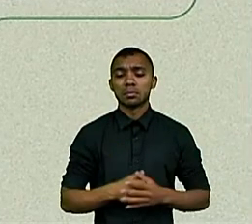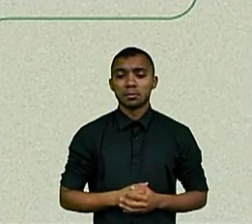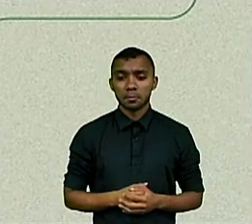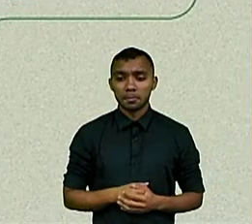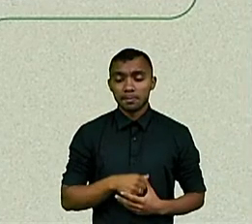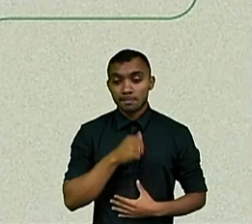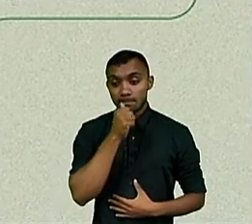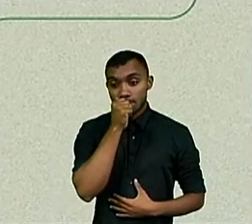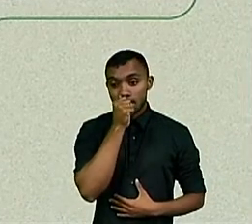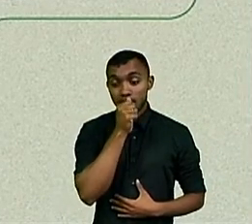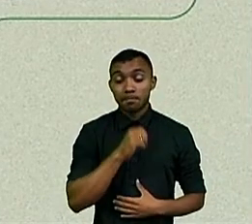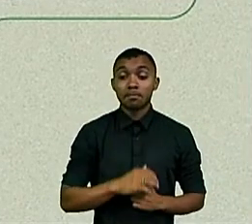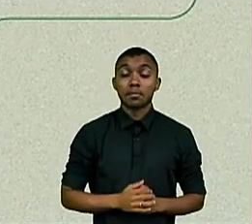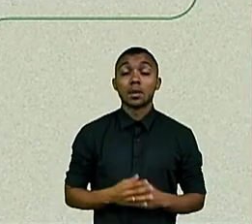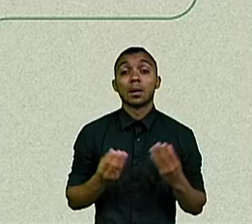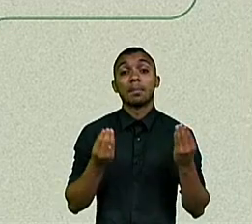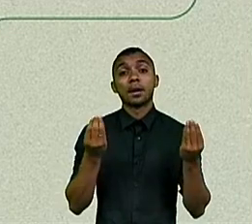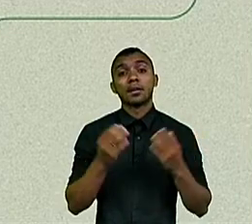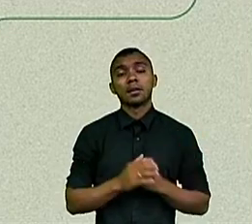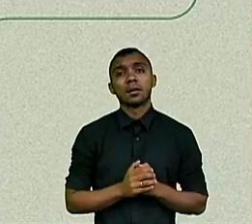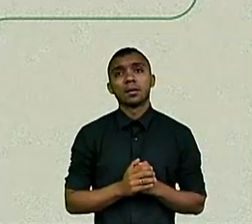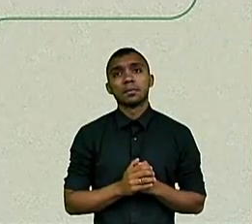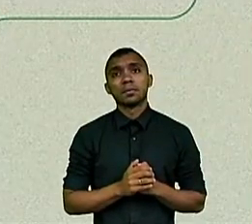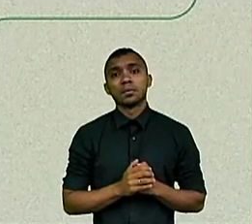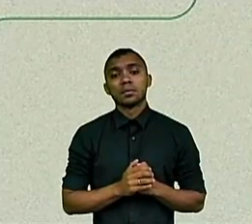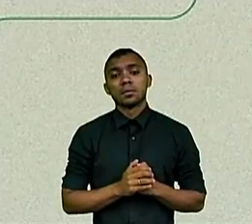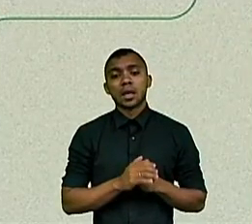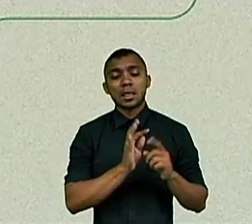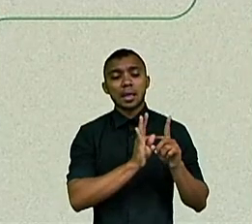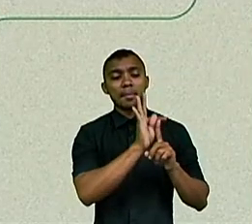porque eu tenho que manter minha temperatura constante